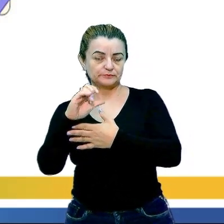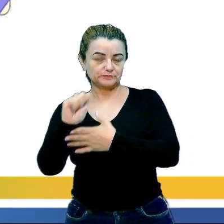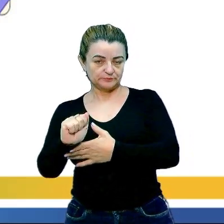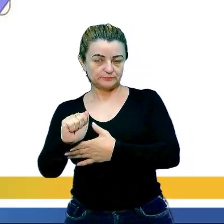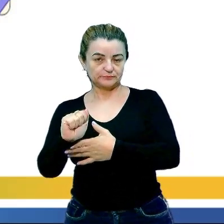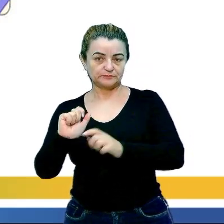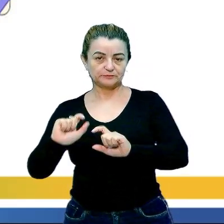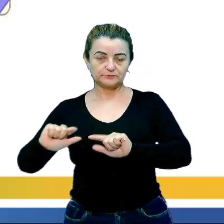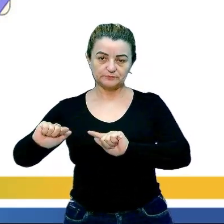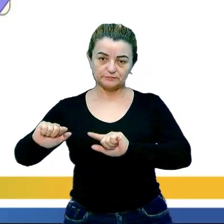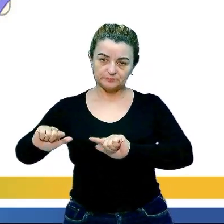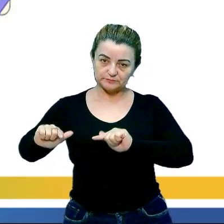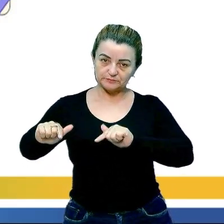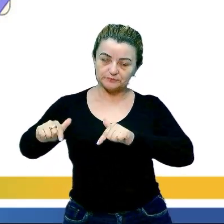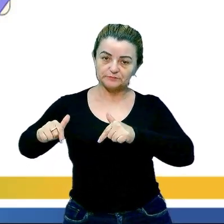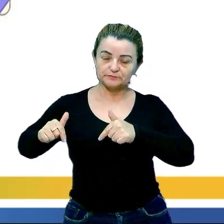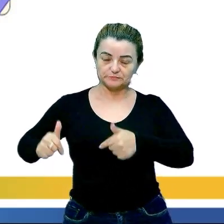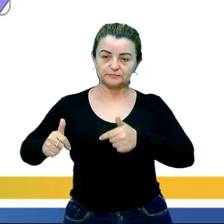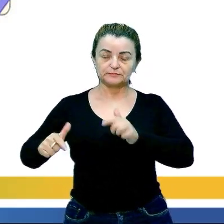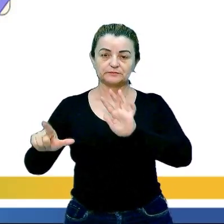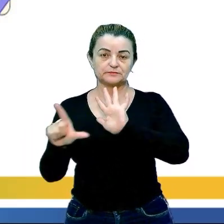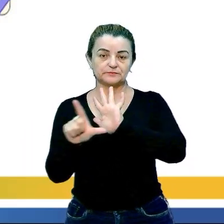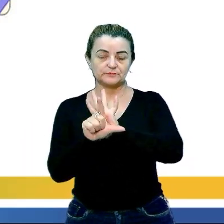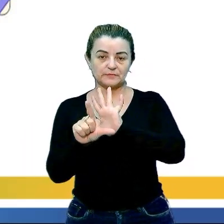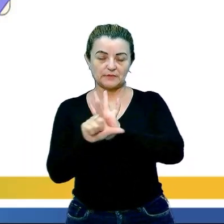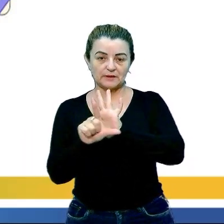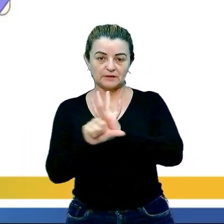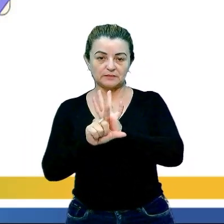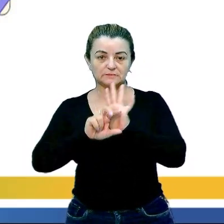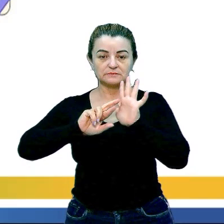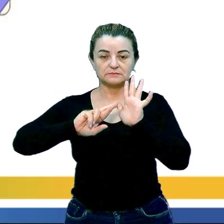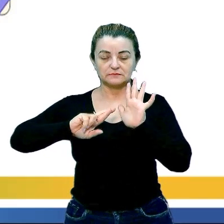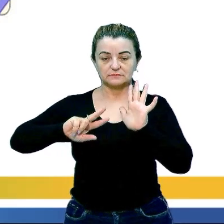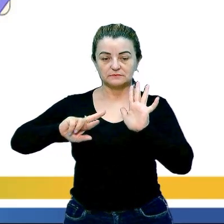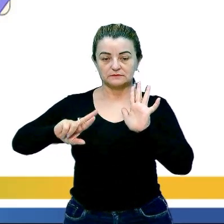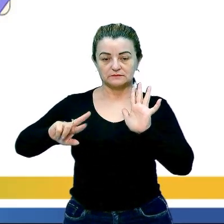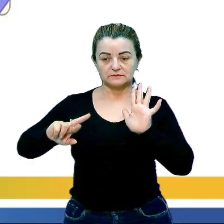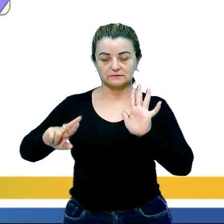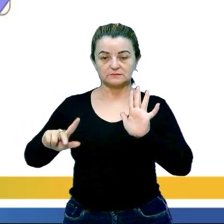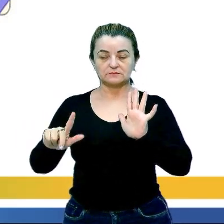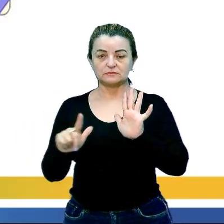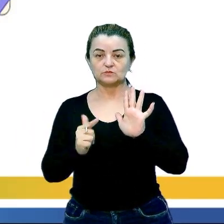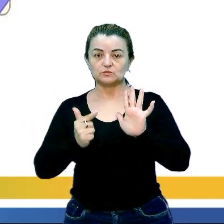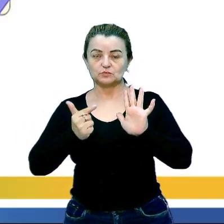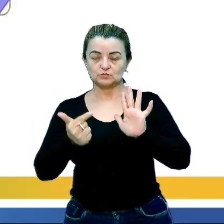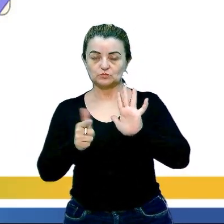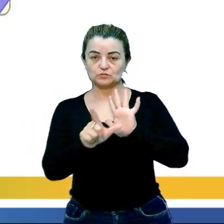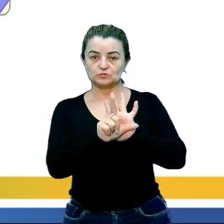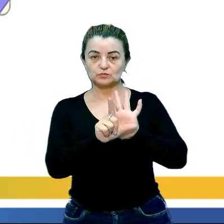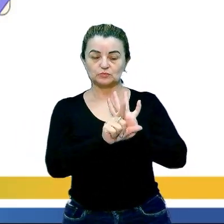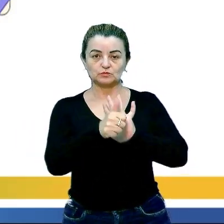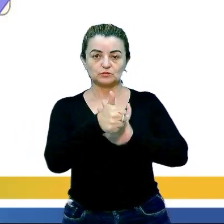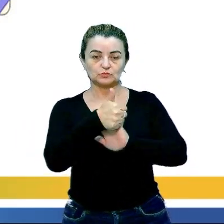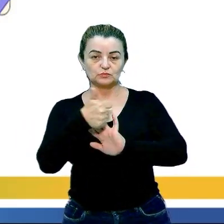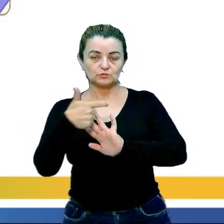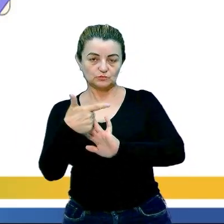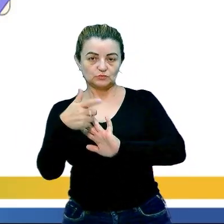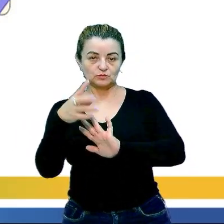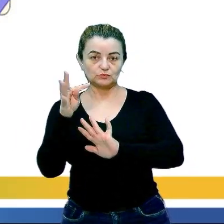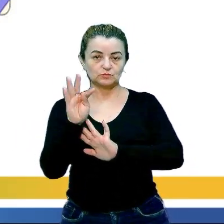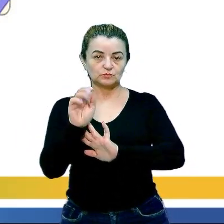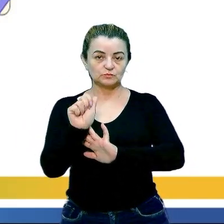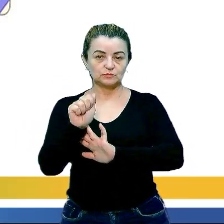tribuno da plebe, né? As leis de Canuleia, leis de Licília e as leis das 12 tábuas, que nós